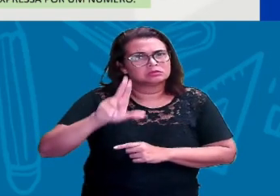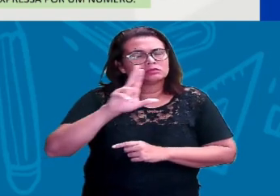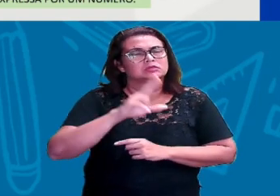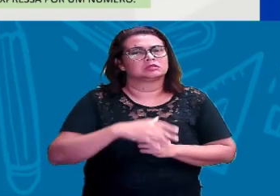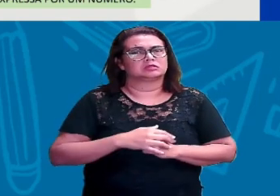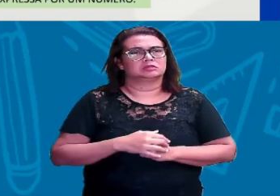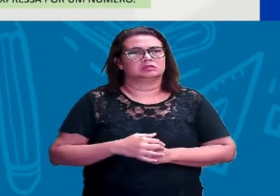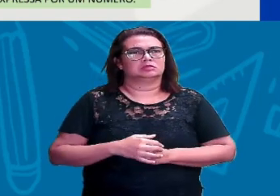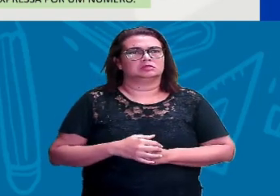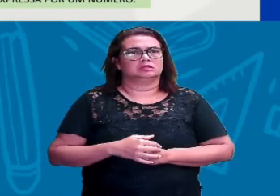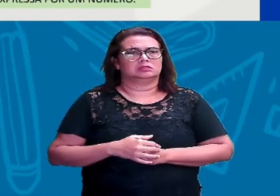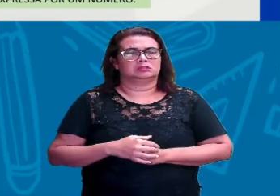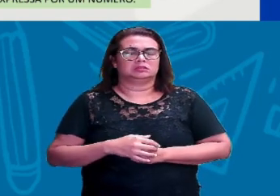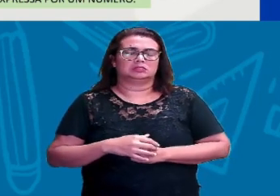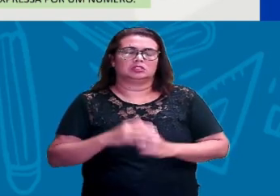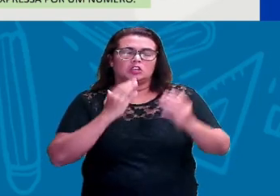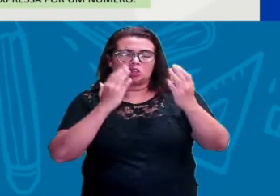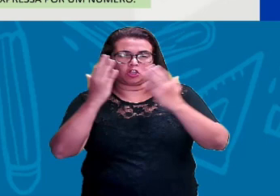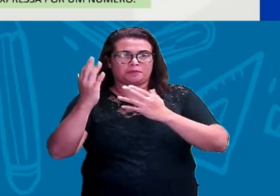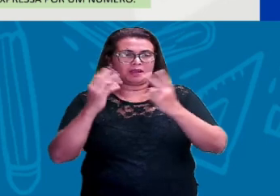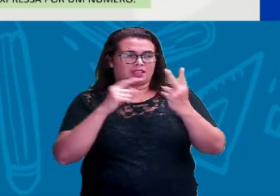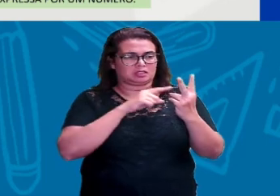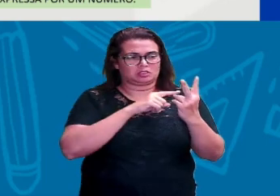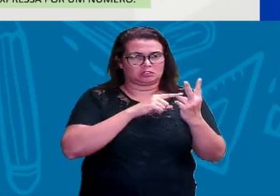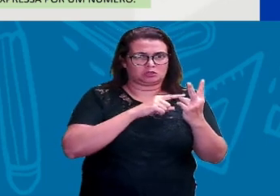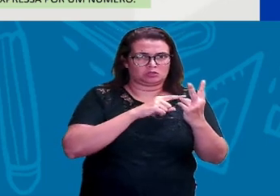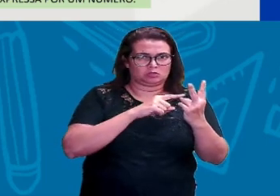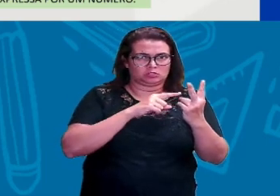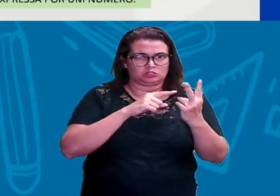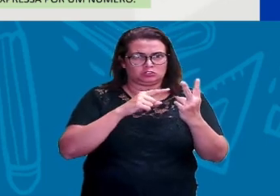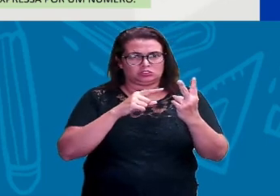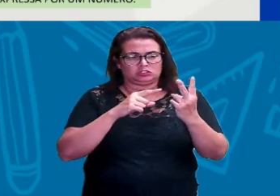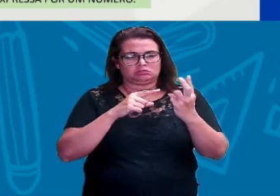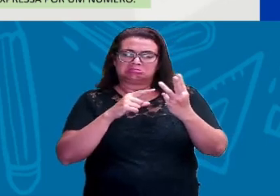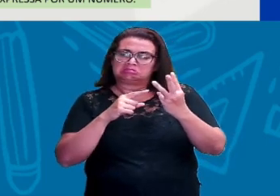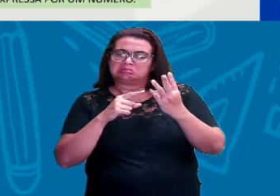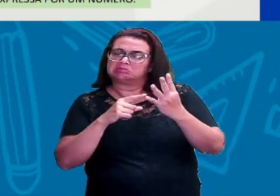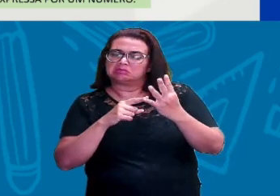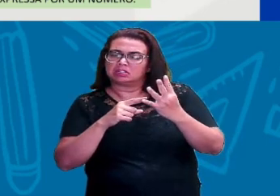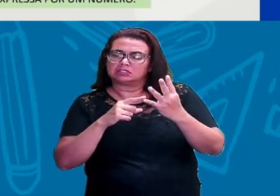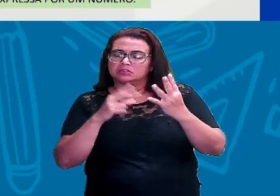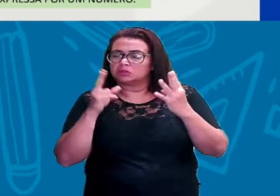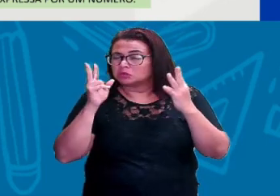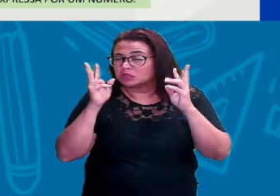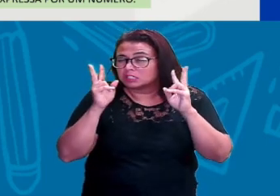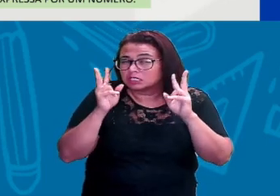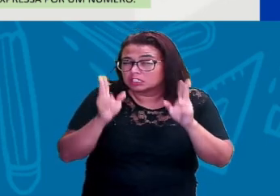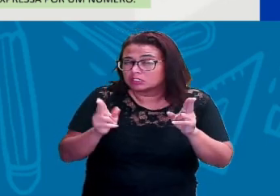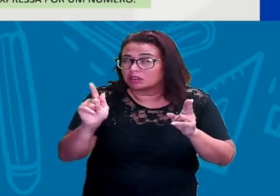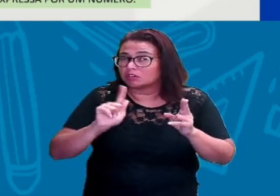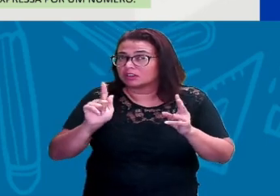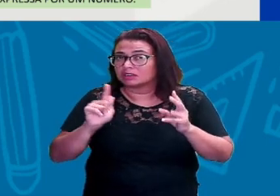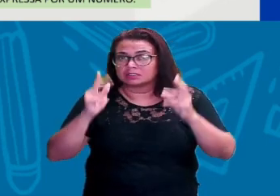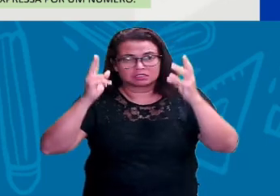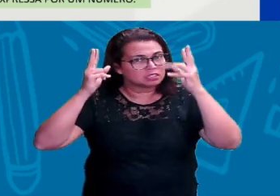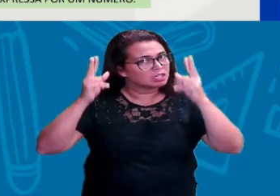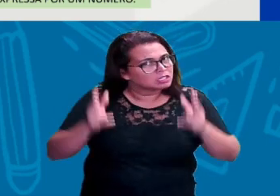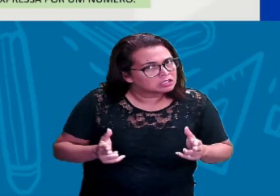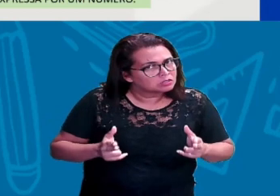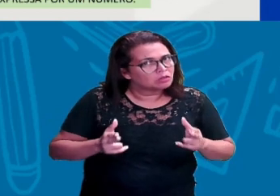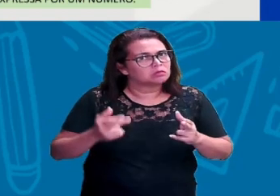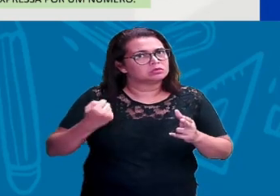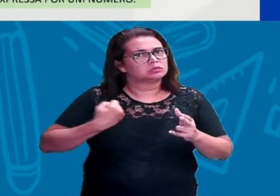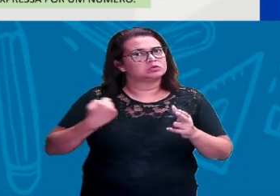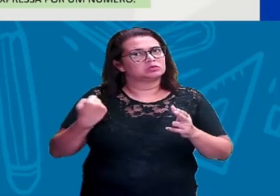entre dois ou mais objetos que possuem a mesma grandeza. Foi isso que eu acabei de falar em outras palavras, tá? Então,